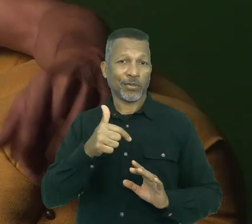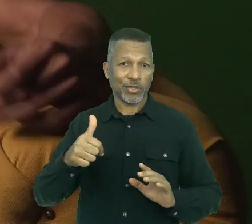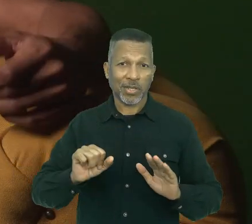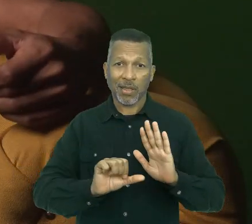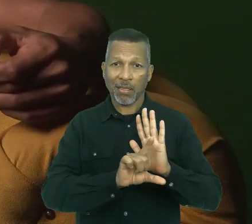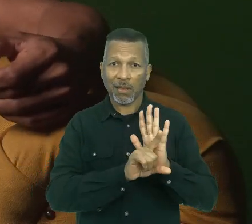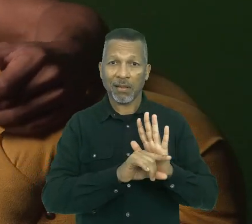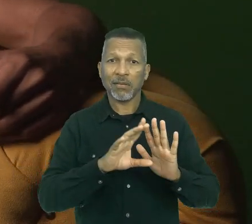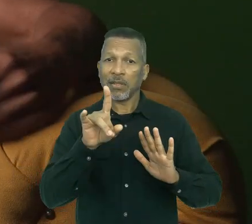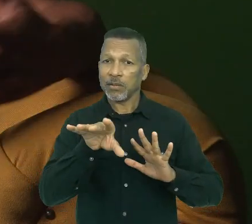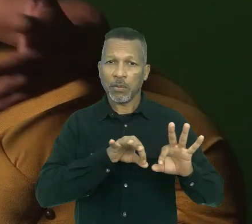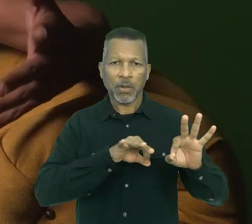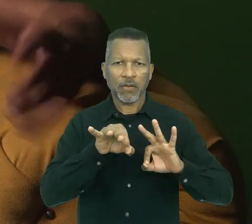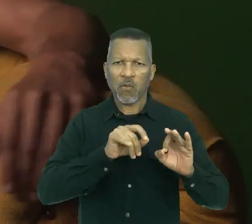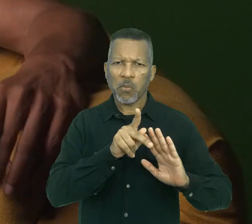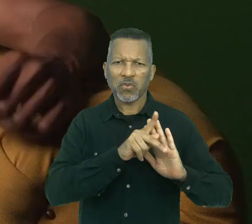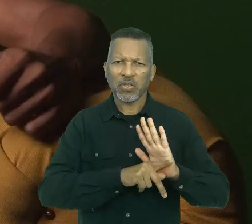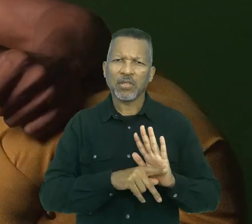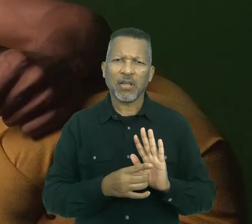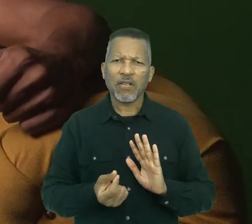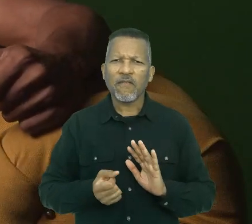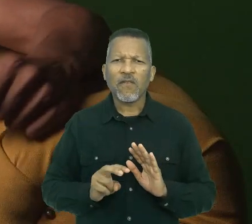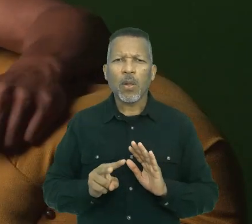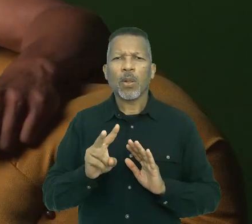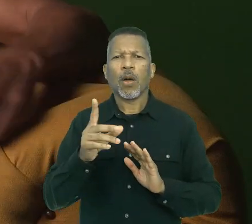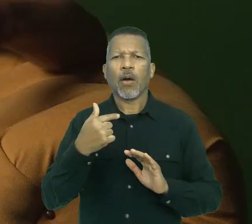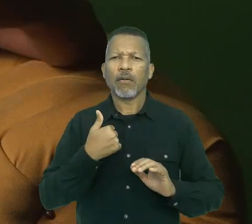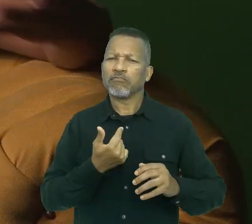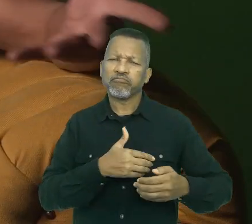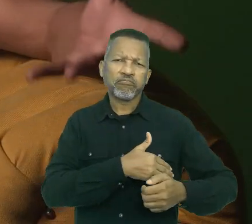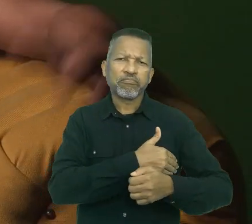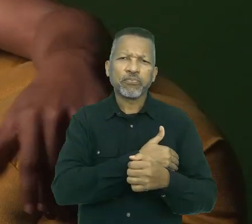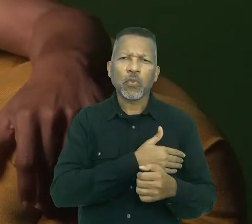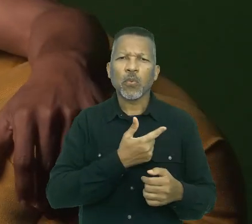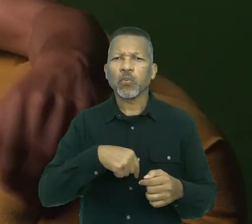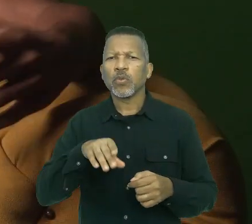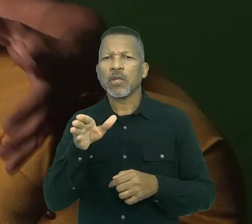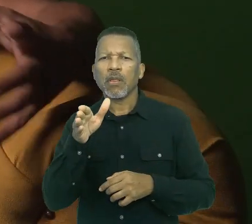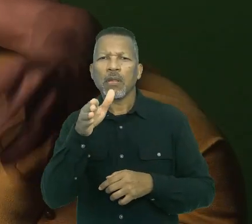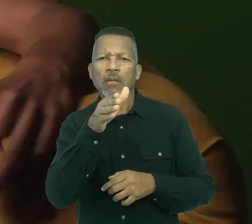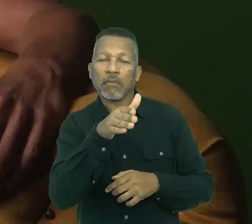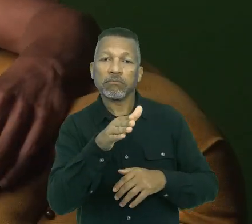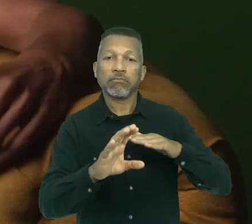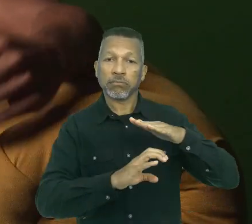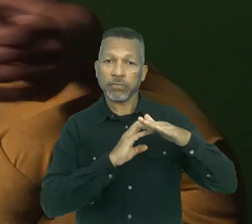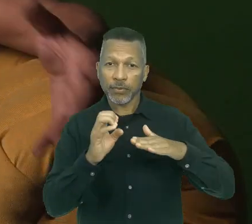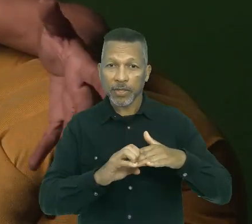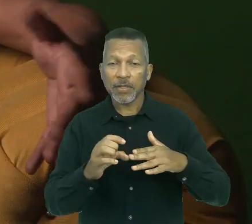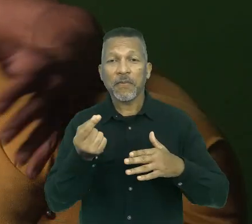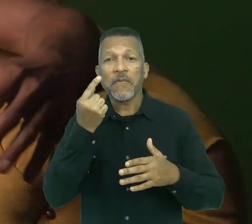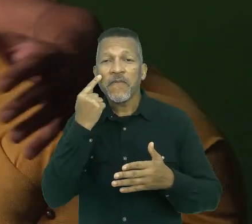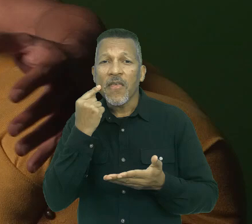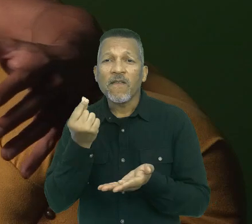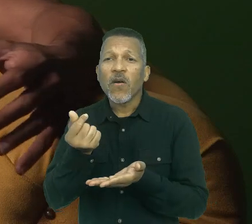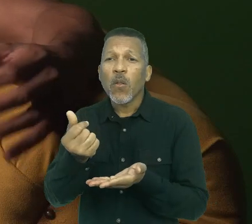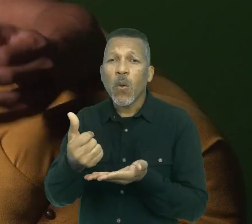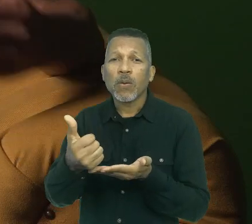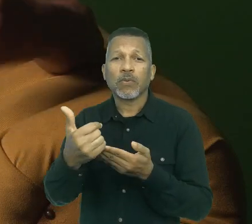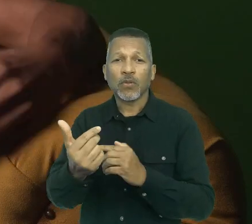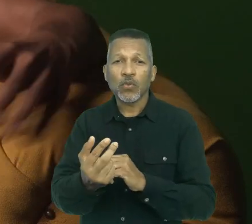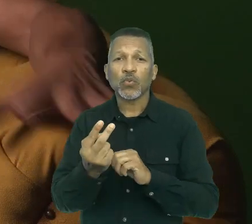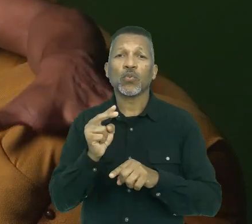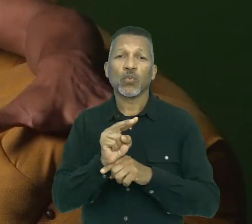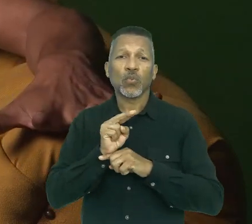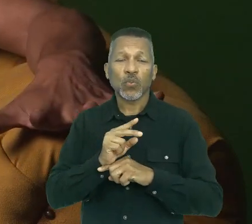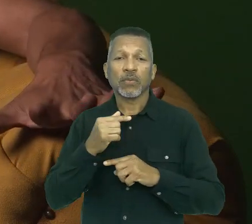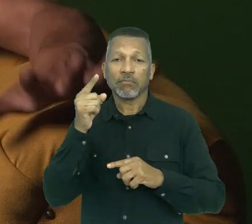gente elaborava um projetinho de custo, colocava debaixo do braço, ia nas empresas para custear isso, porque também existe a